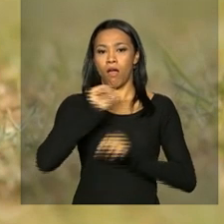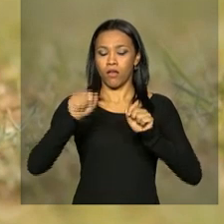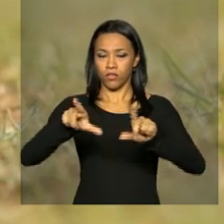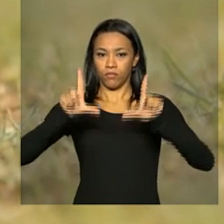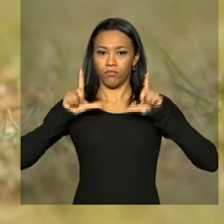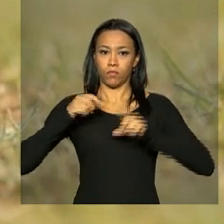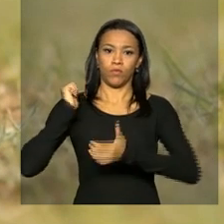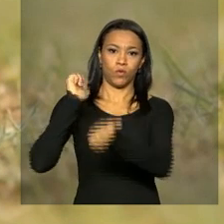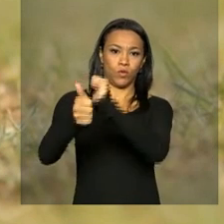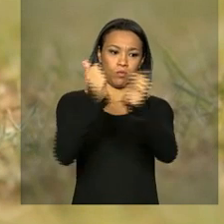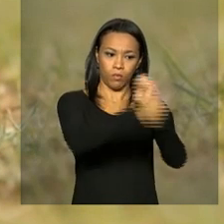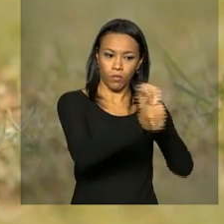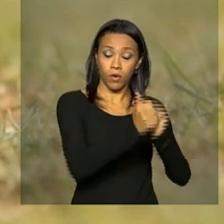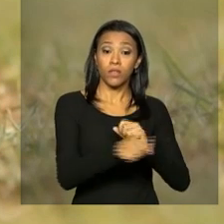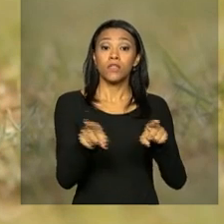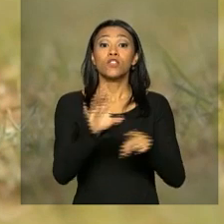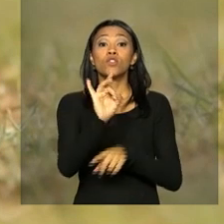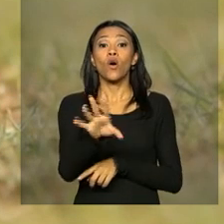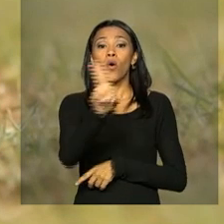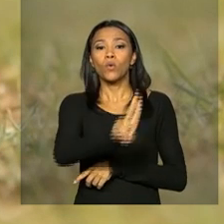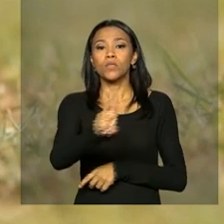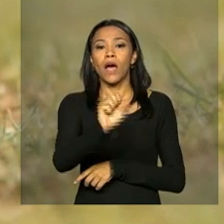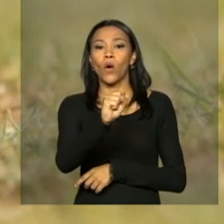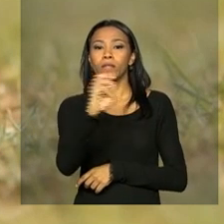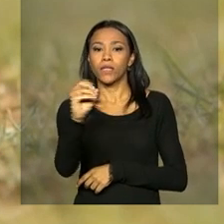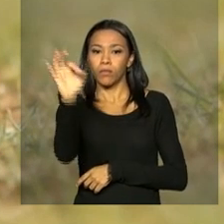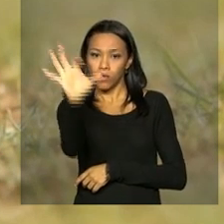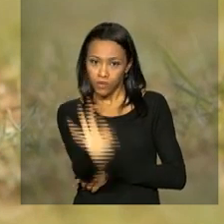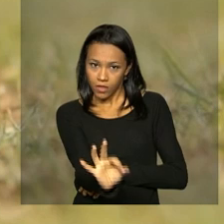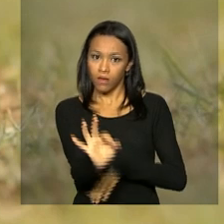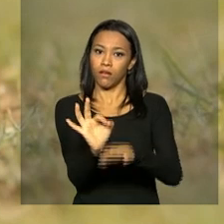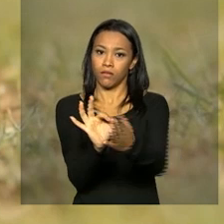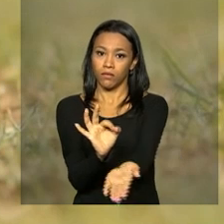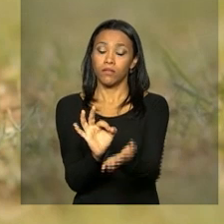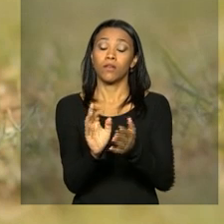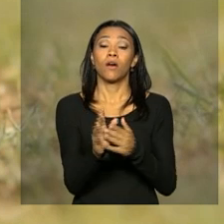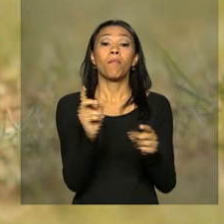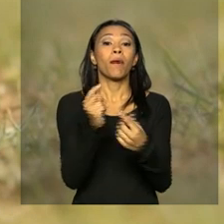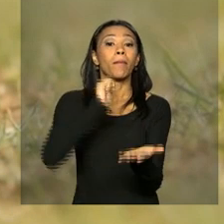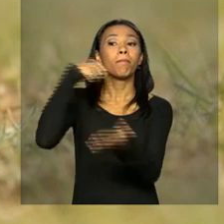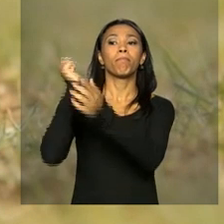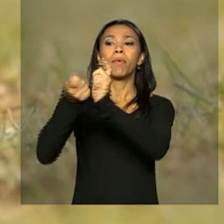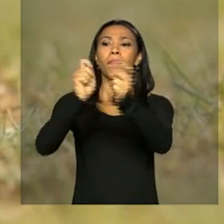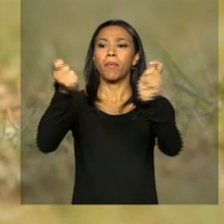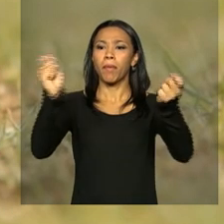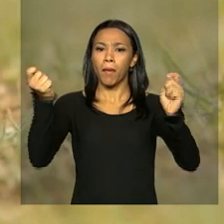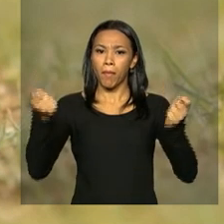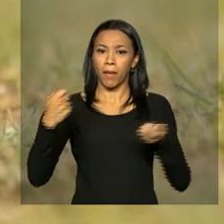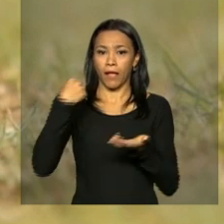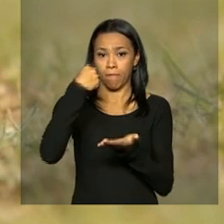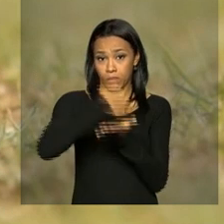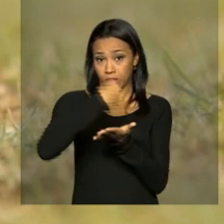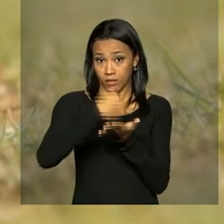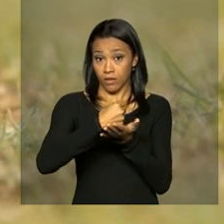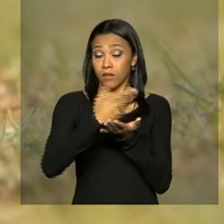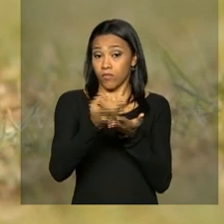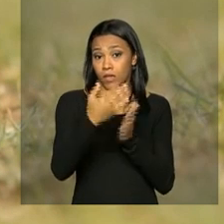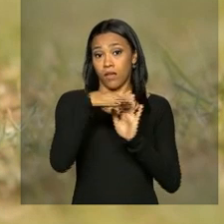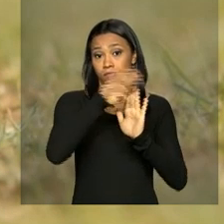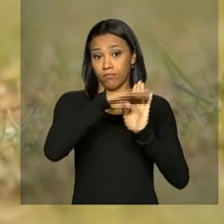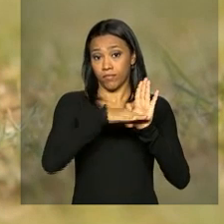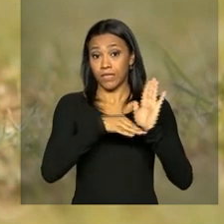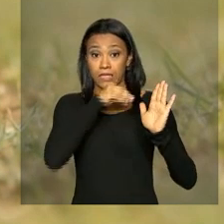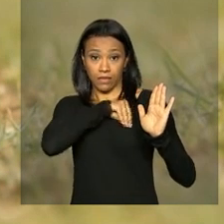só poderão usar 80% das receitas brutas obtidas com o futebol para o pagamento da folha salarial e direitos de